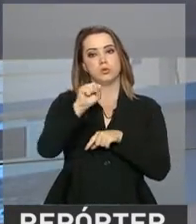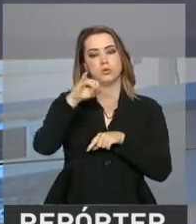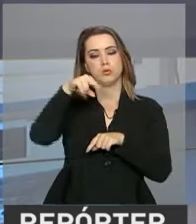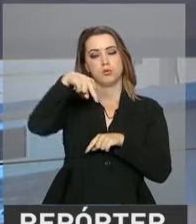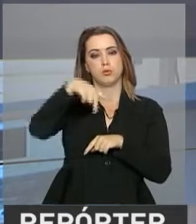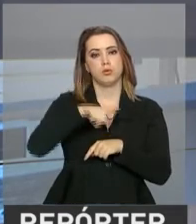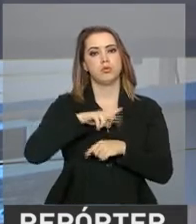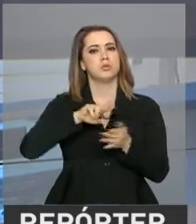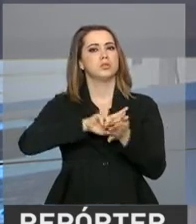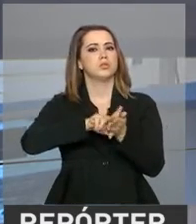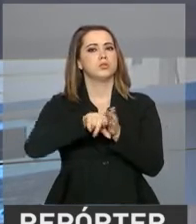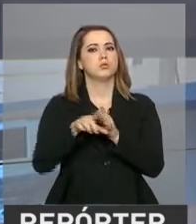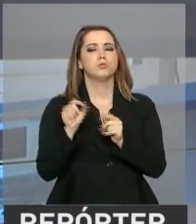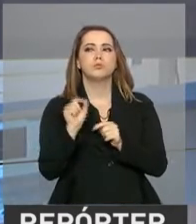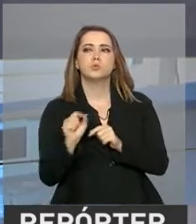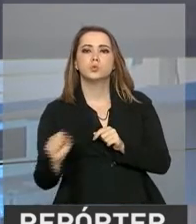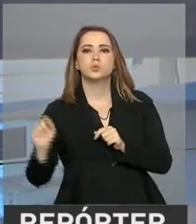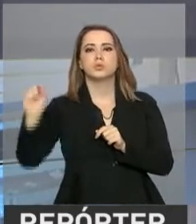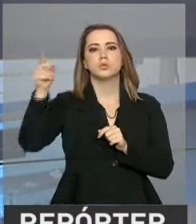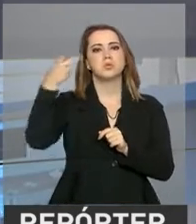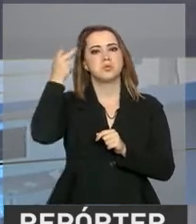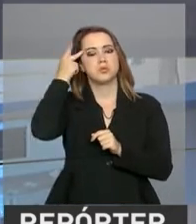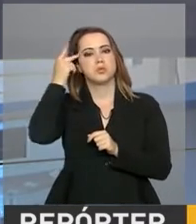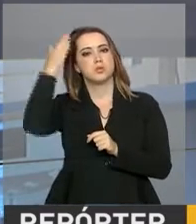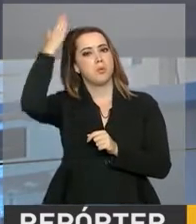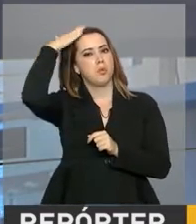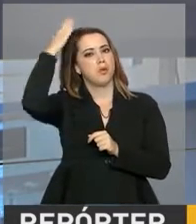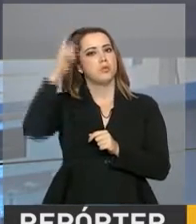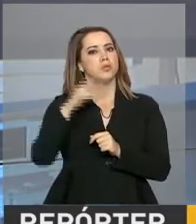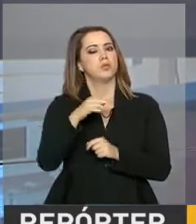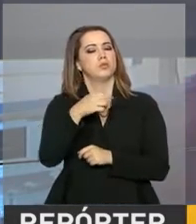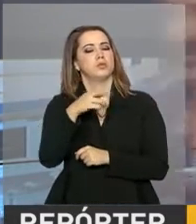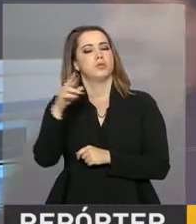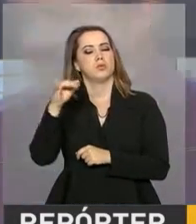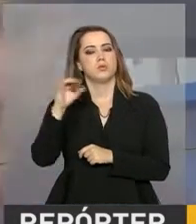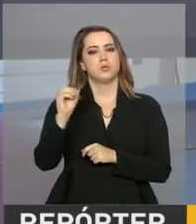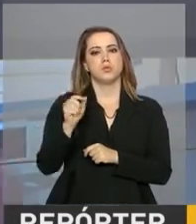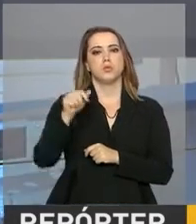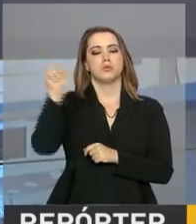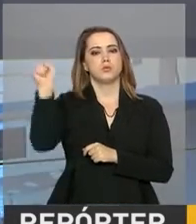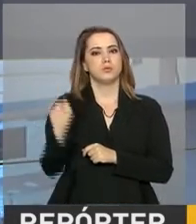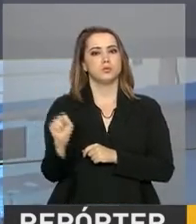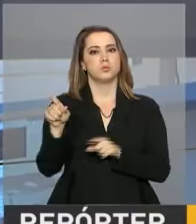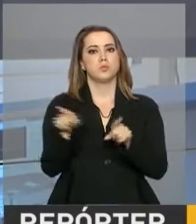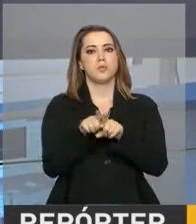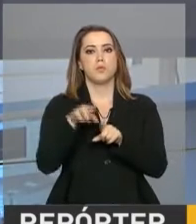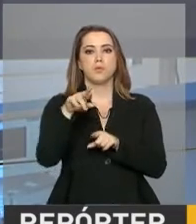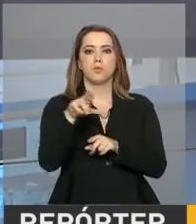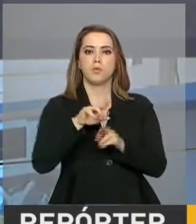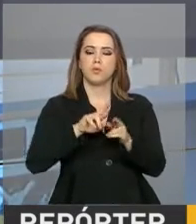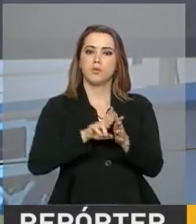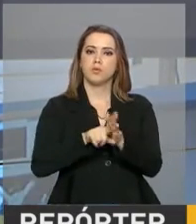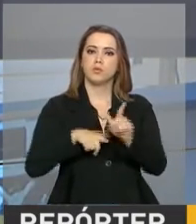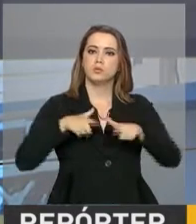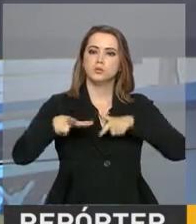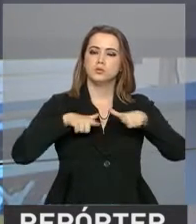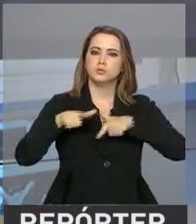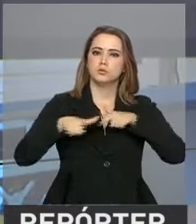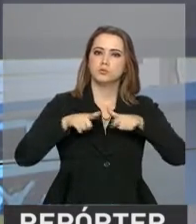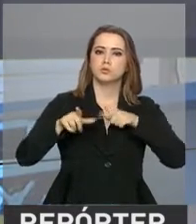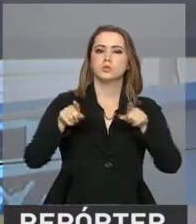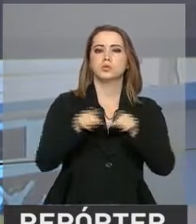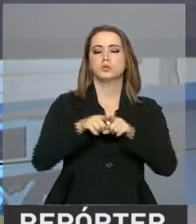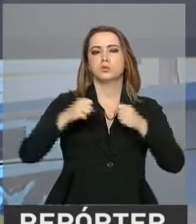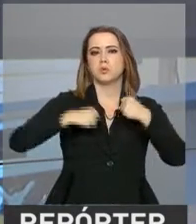com maior número de vagas no portal são São Paulo, Paraná e Rio Grande do Sul. A maioria dos postos de trabalho são para a linha de